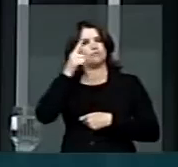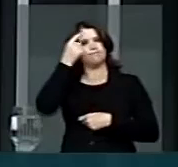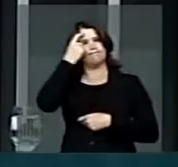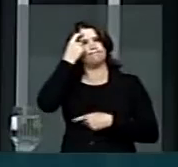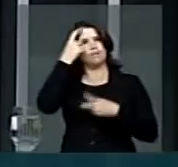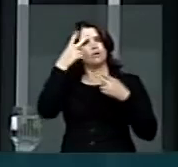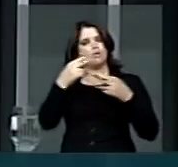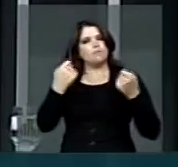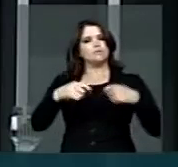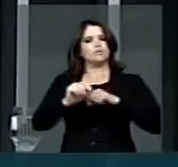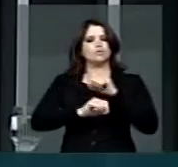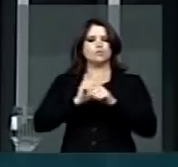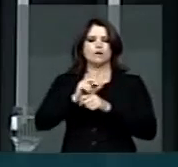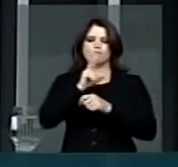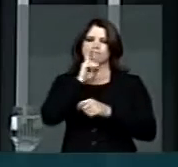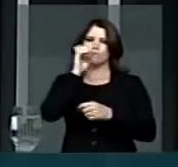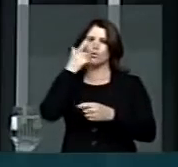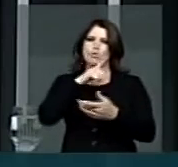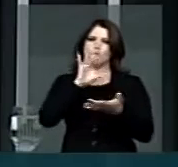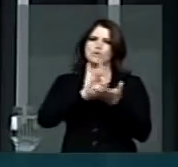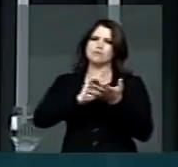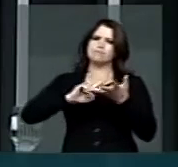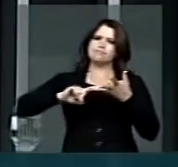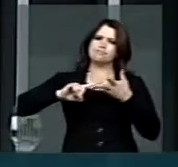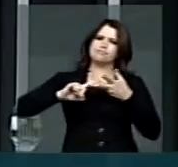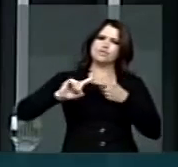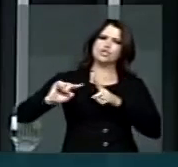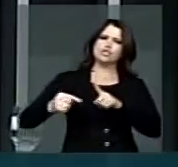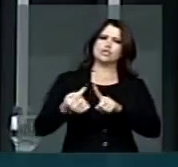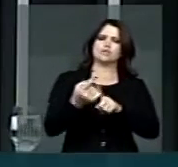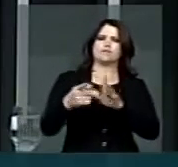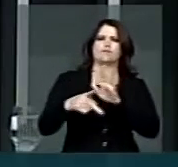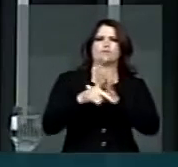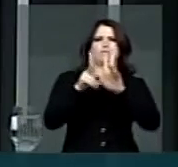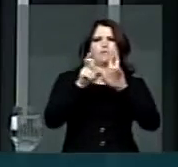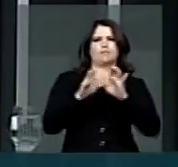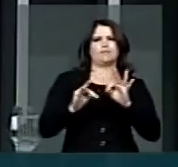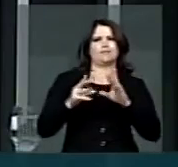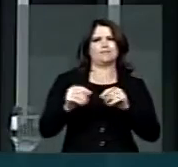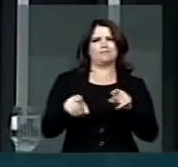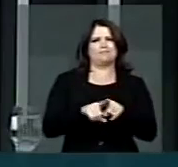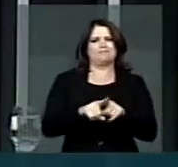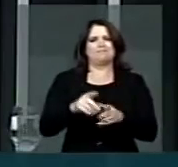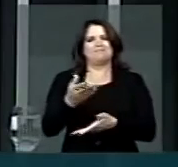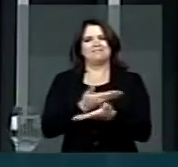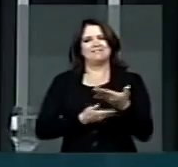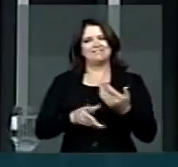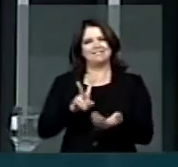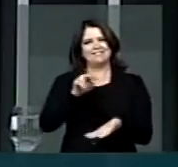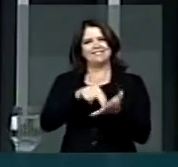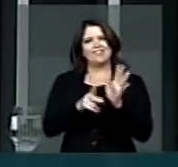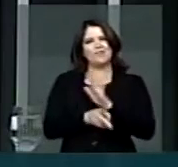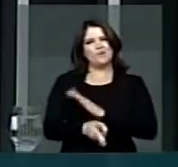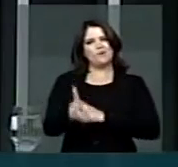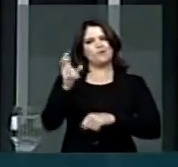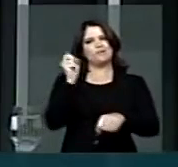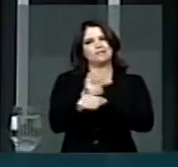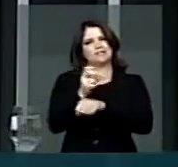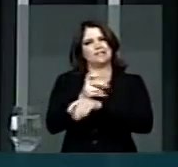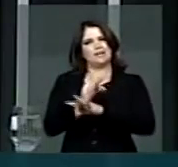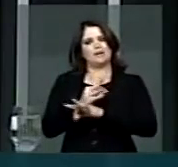a necessidade de vencer os grandes desafios dos nossos tempos, que são a manutenção do emprego